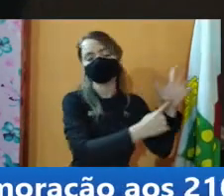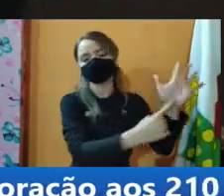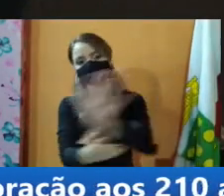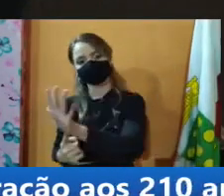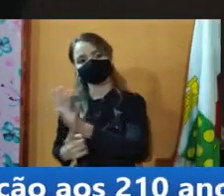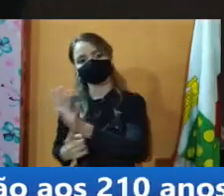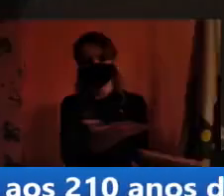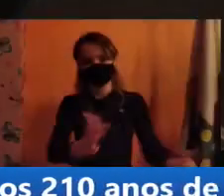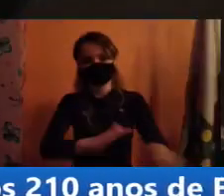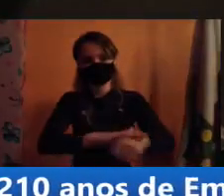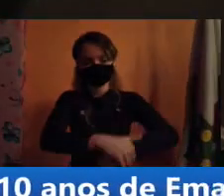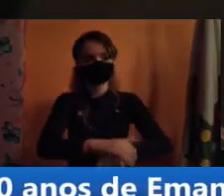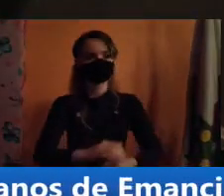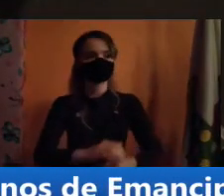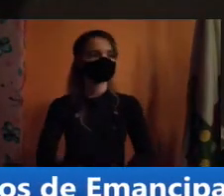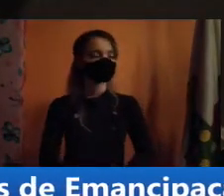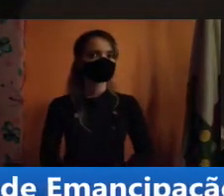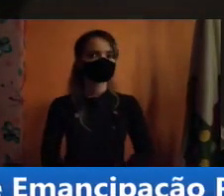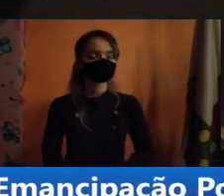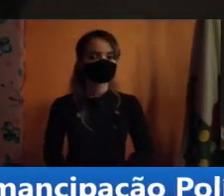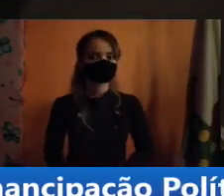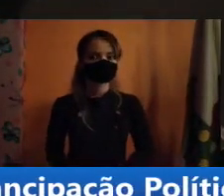nós.